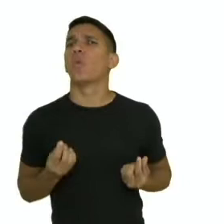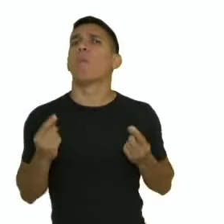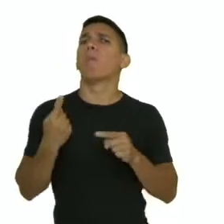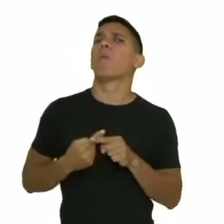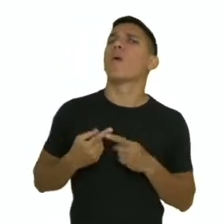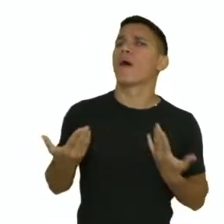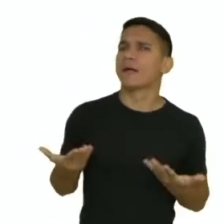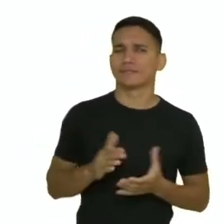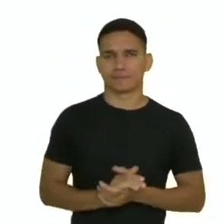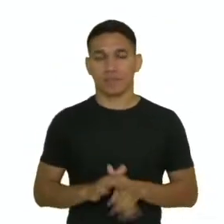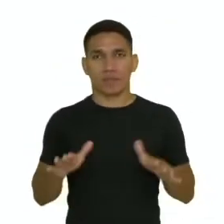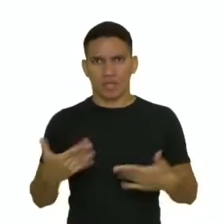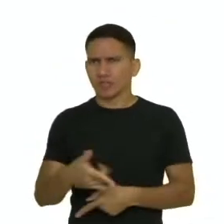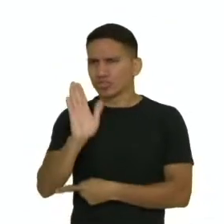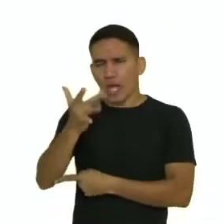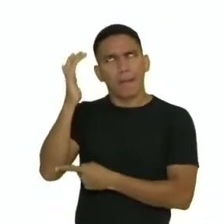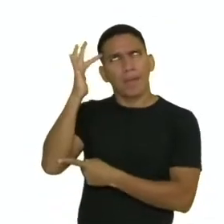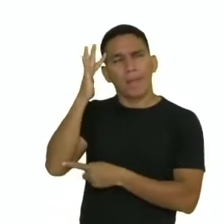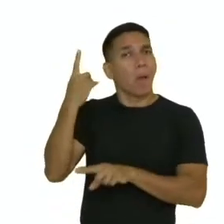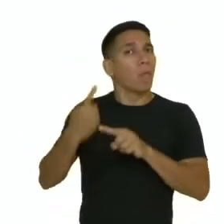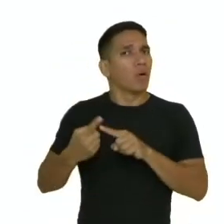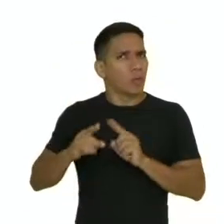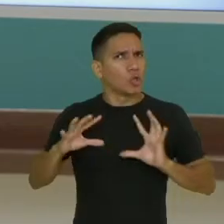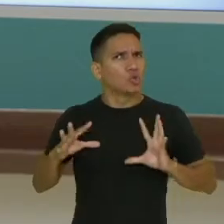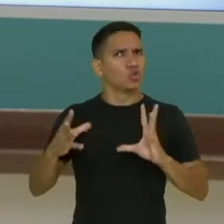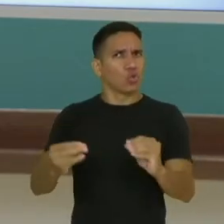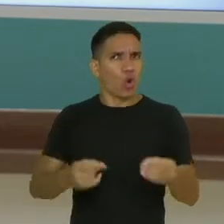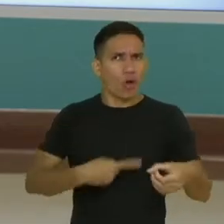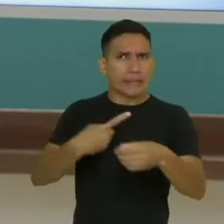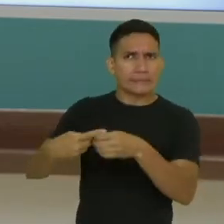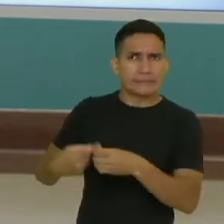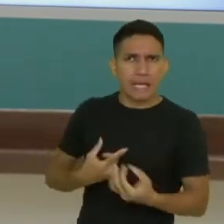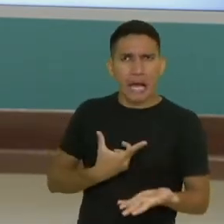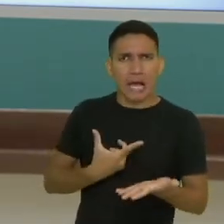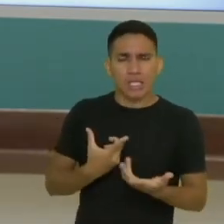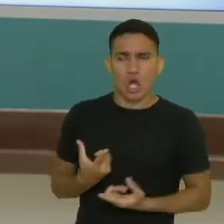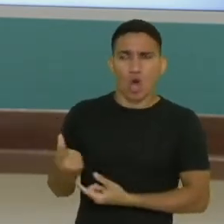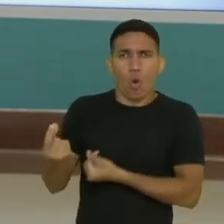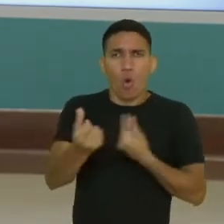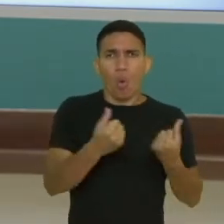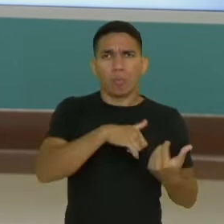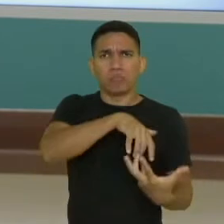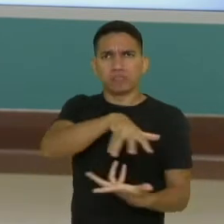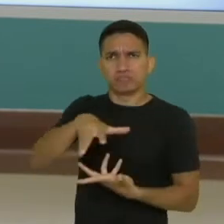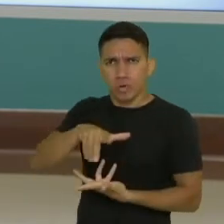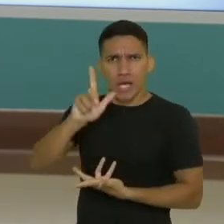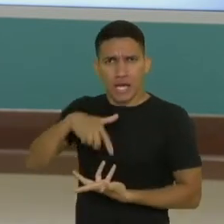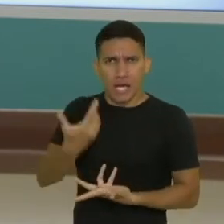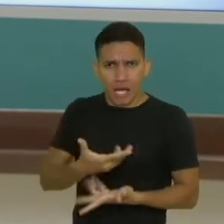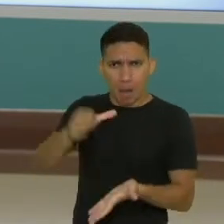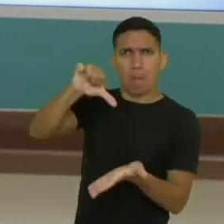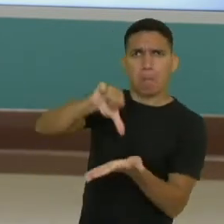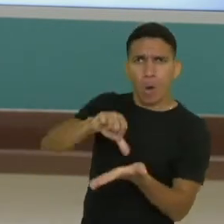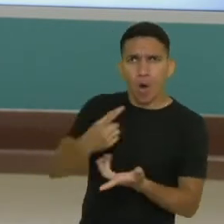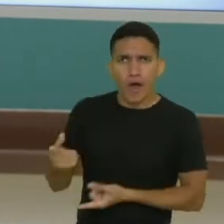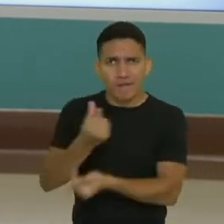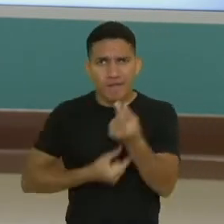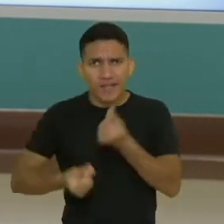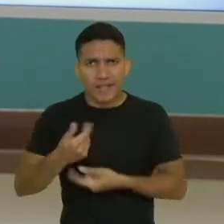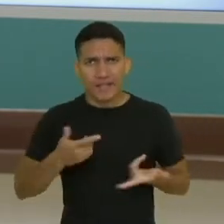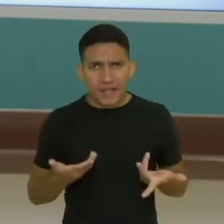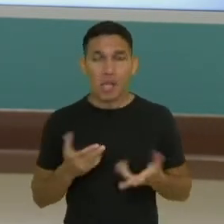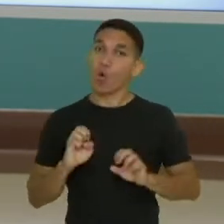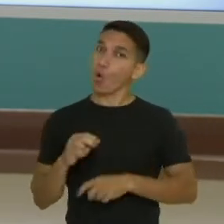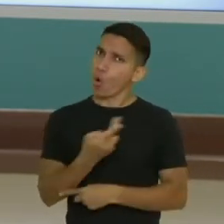pensar se todas as cidades globais são grandes centros financeiros? Ou se todas as cidades globais são realmente cidades